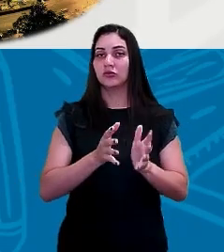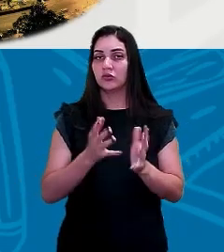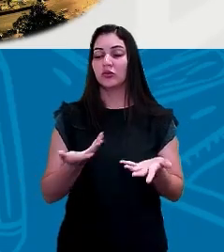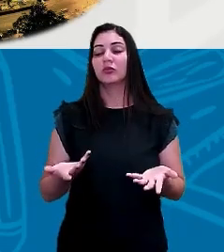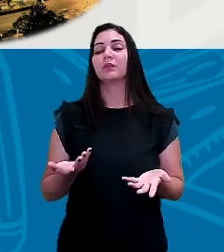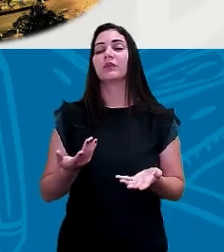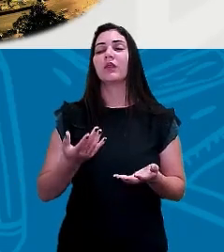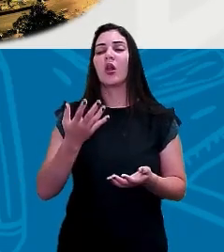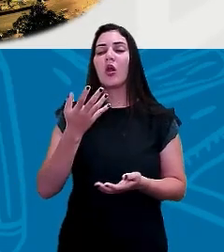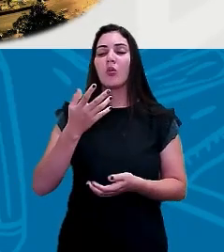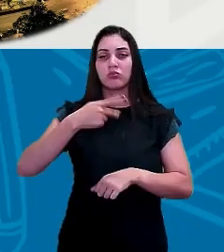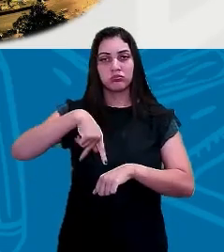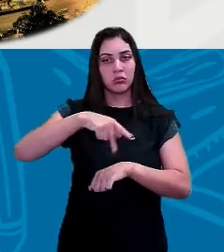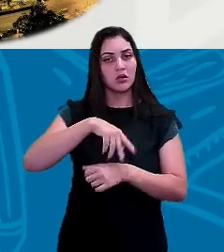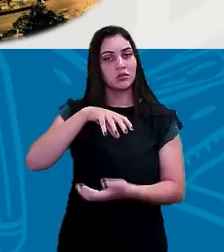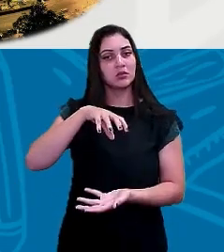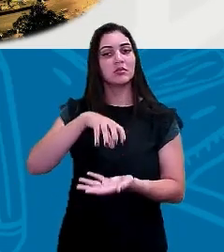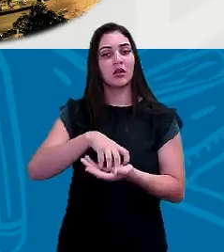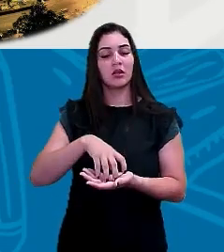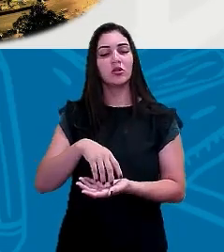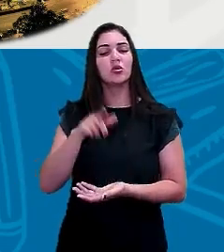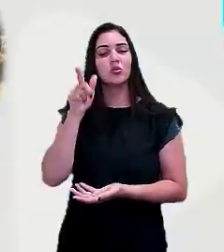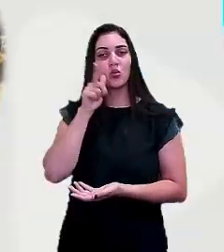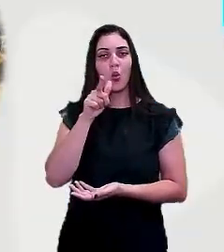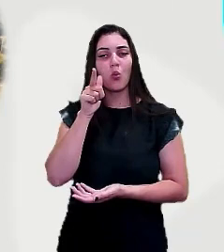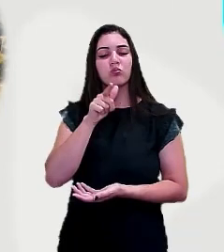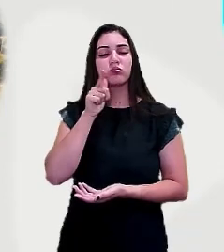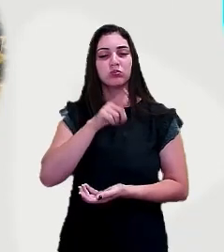Era o país sede da Copa e foi o vencedor.